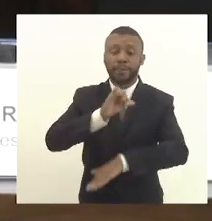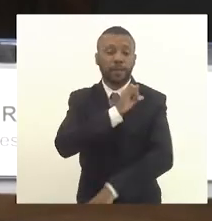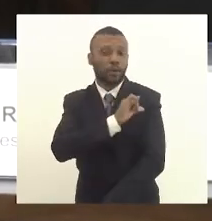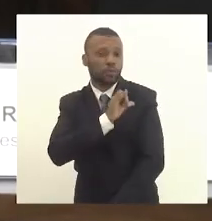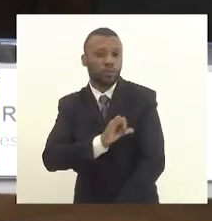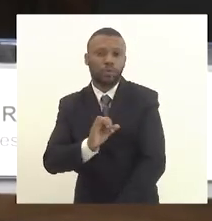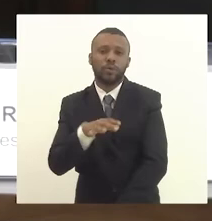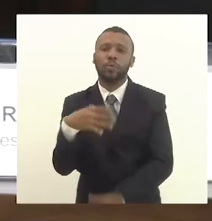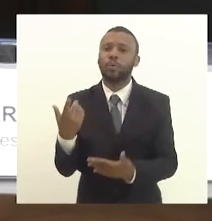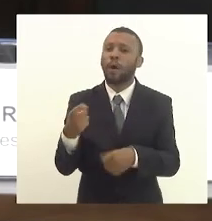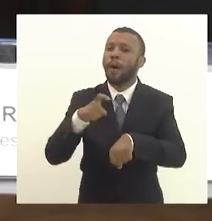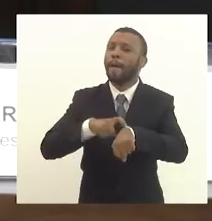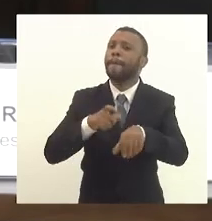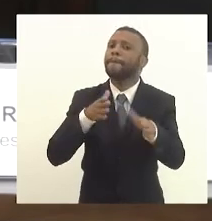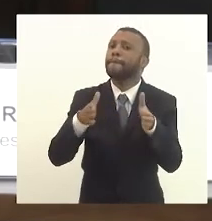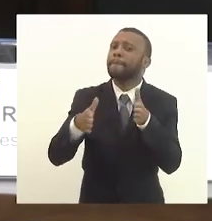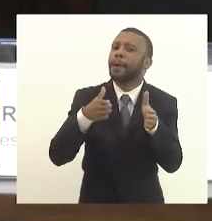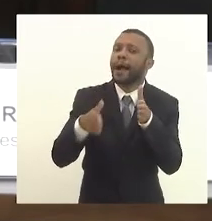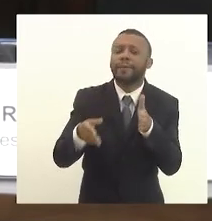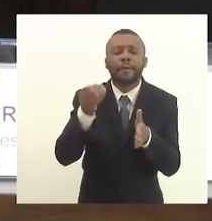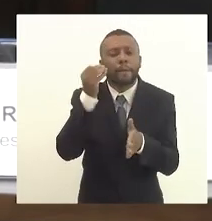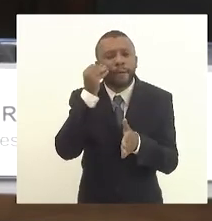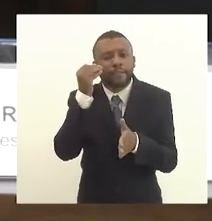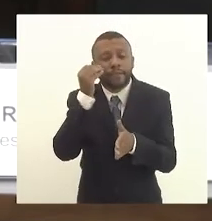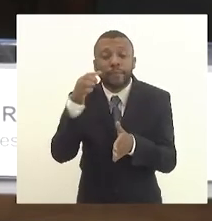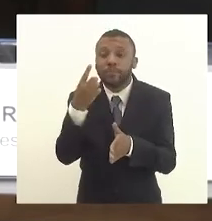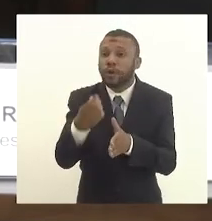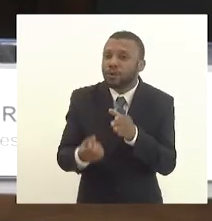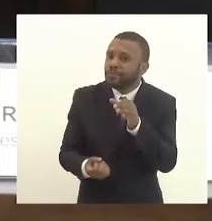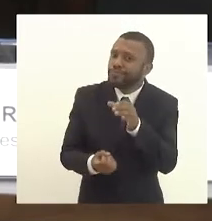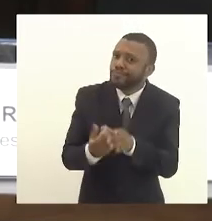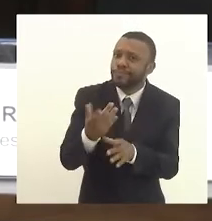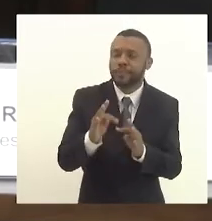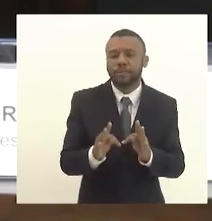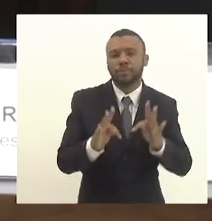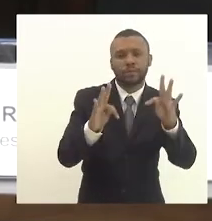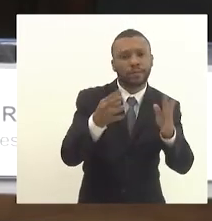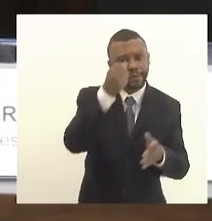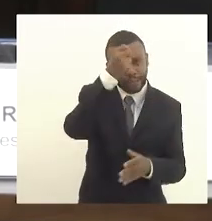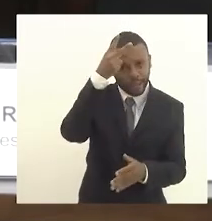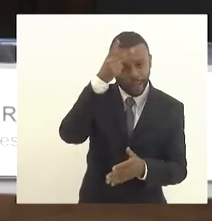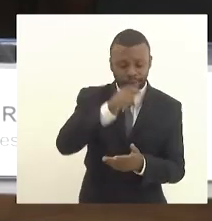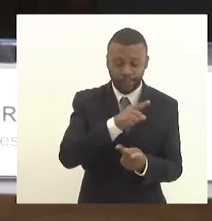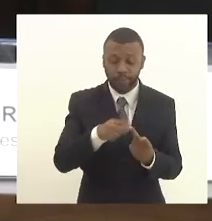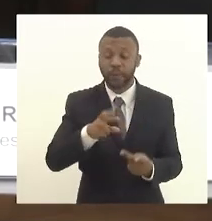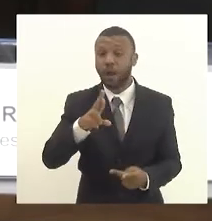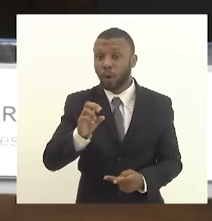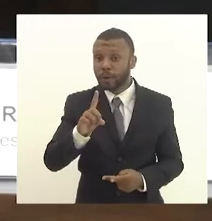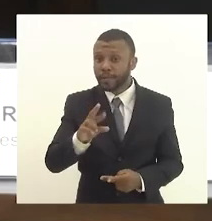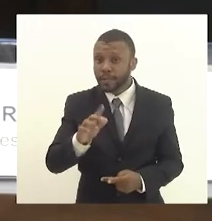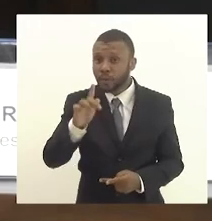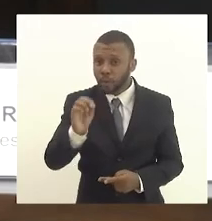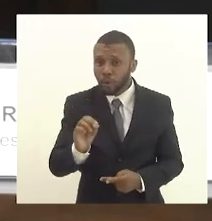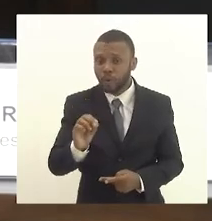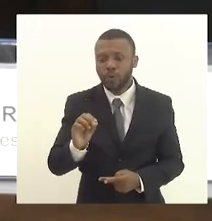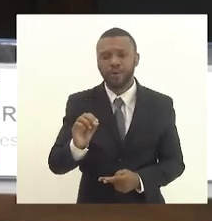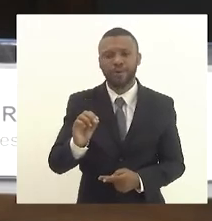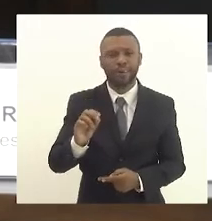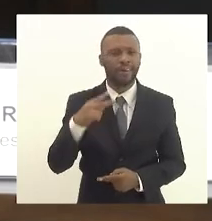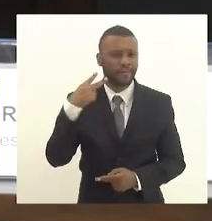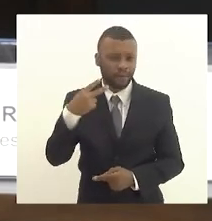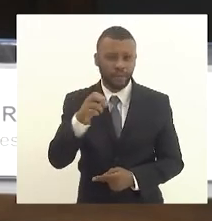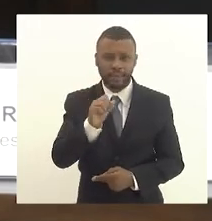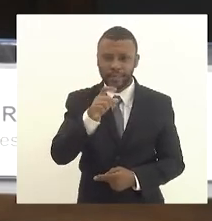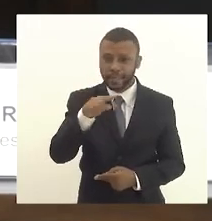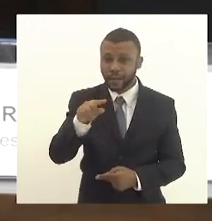prazo previsto para termos essa tecnologia na nossa cidade? Rodrigo Santana, vereador de São Fidélis, pergunta como será a transição